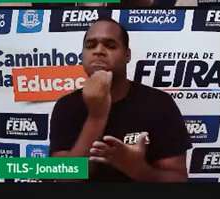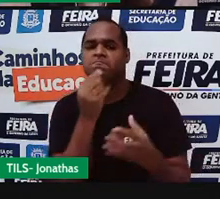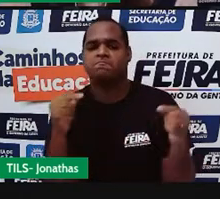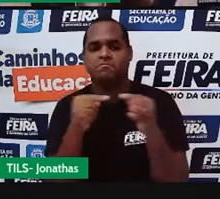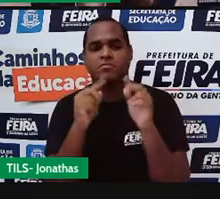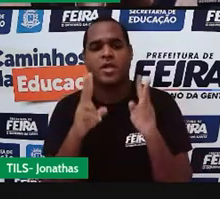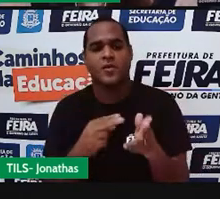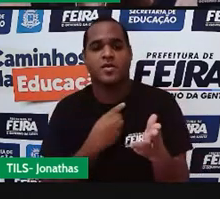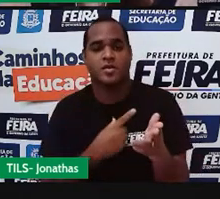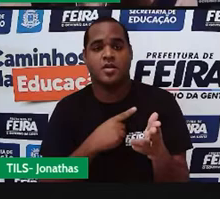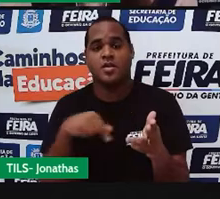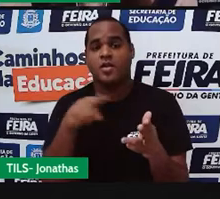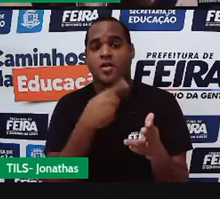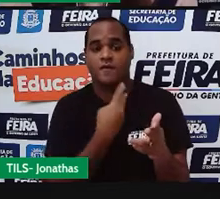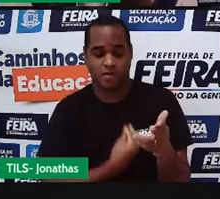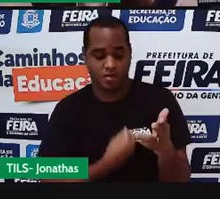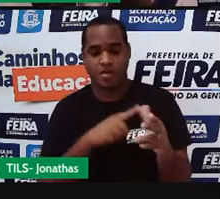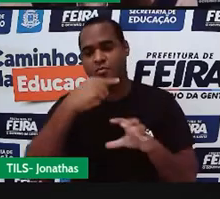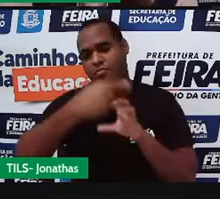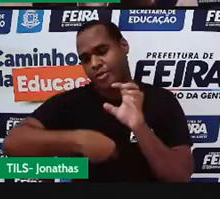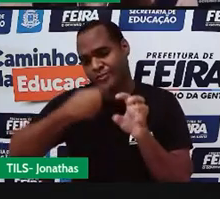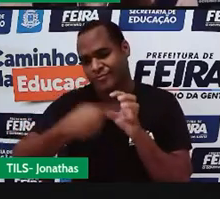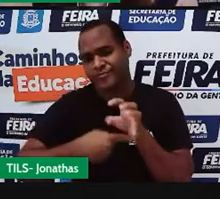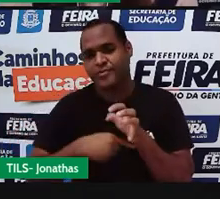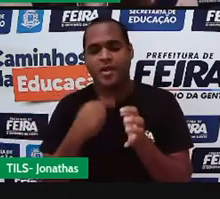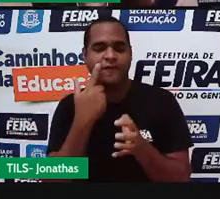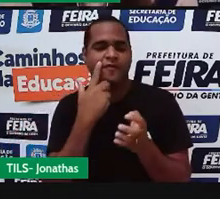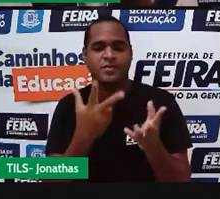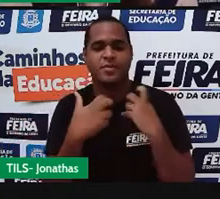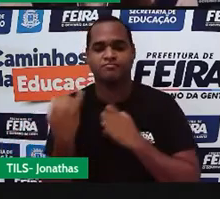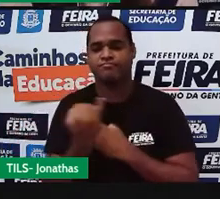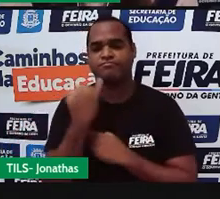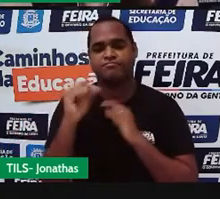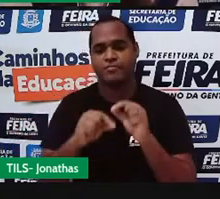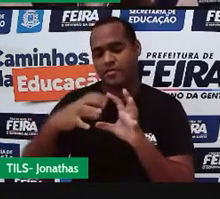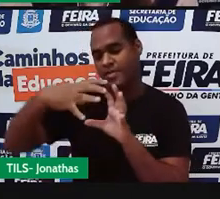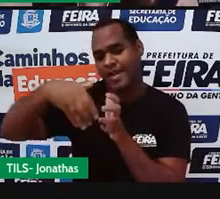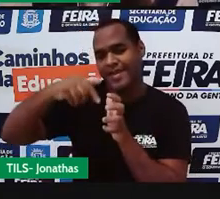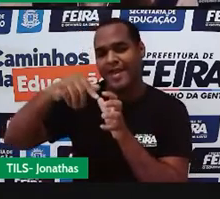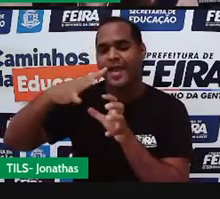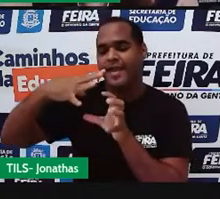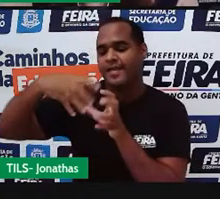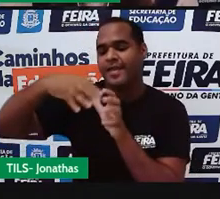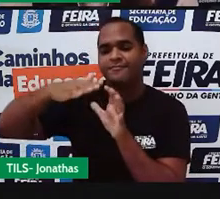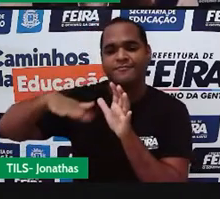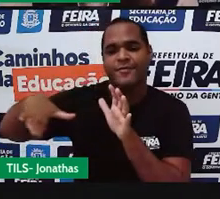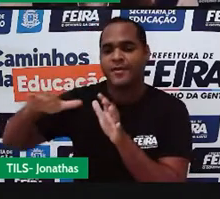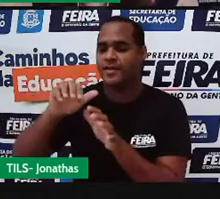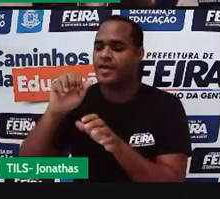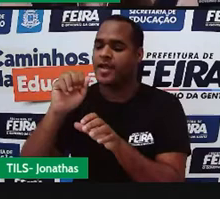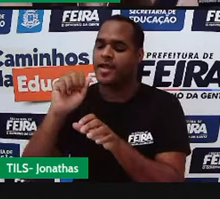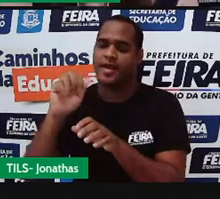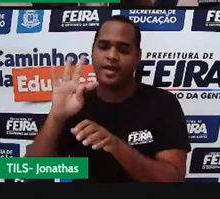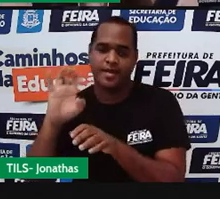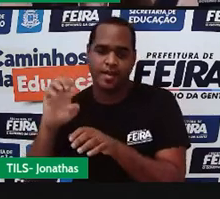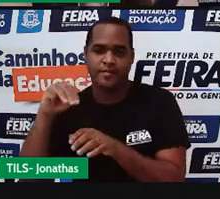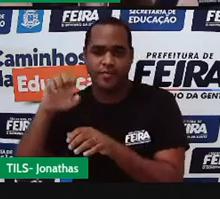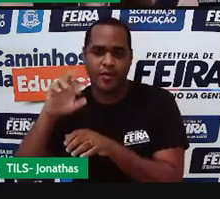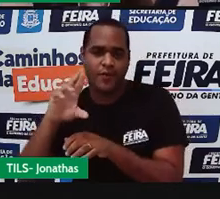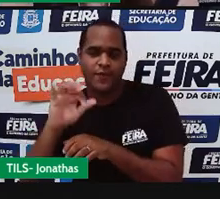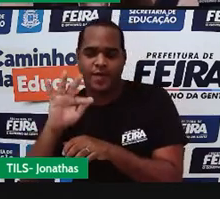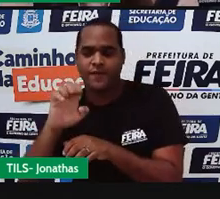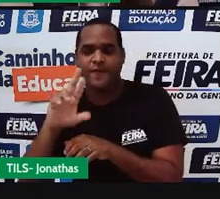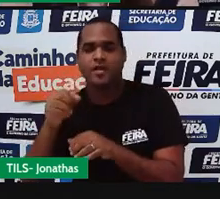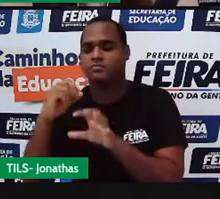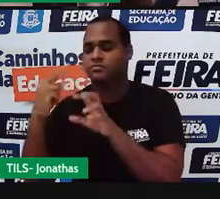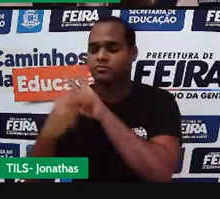mesmo é feito também ocorre no nosso planeta vejam que interessante a Terra é envolvida pela atmosfera uma fina